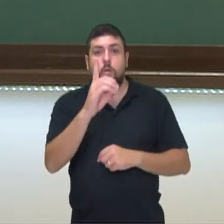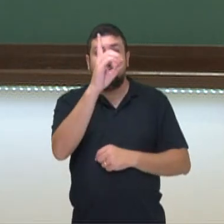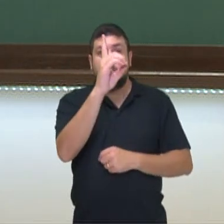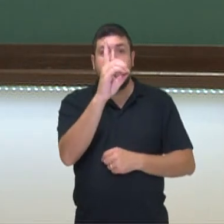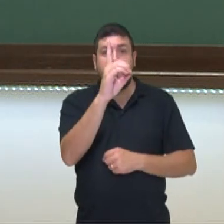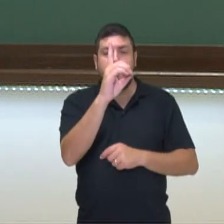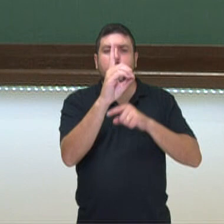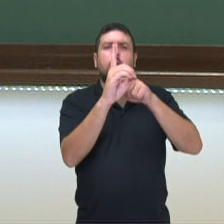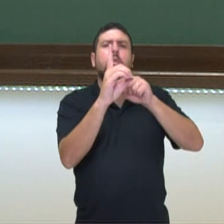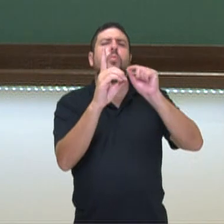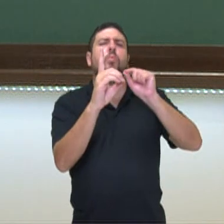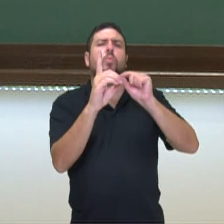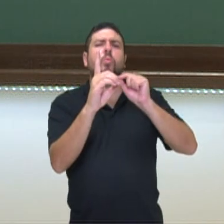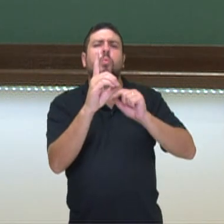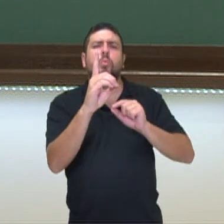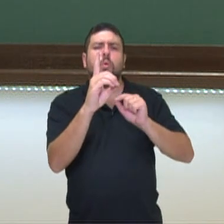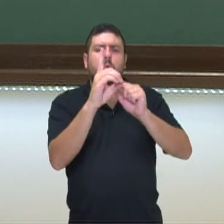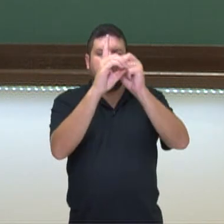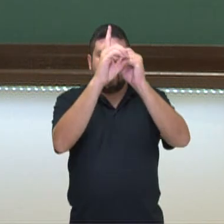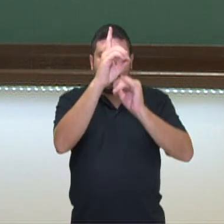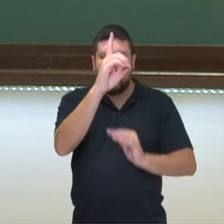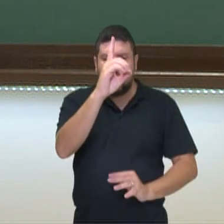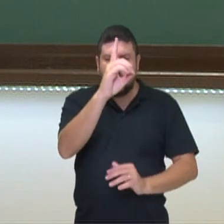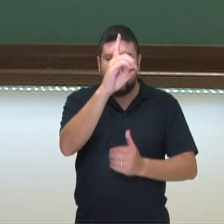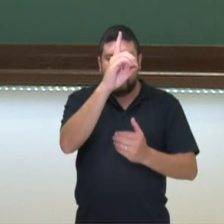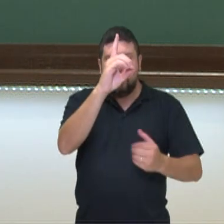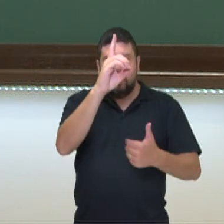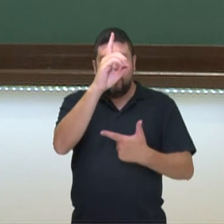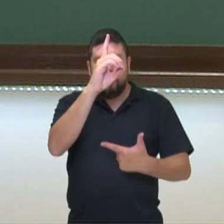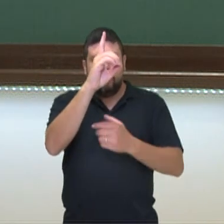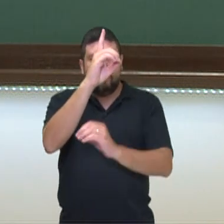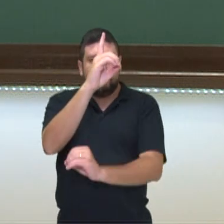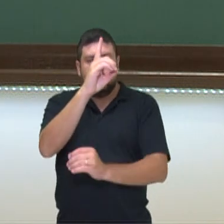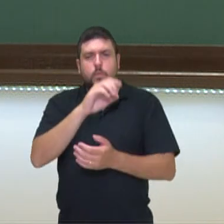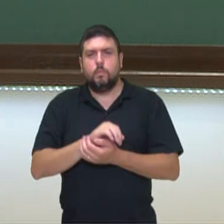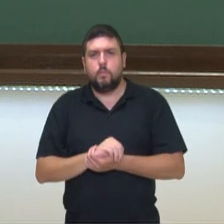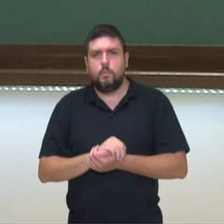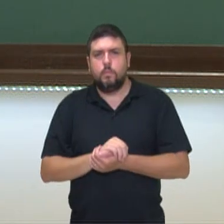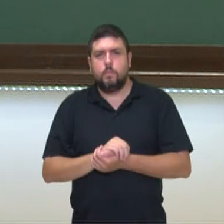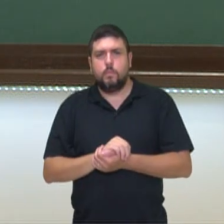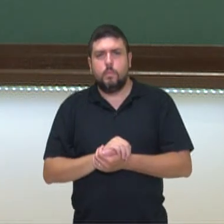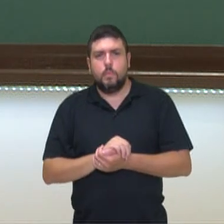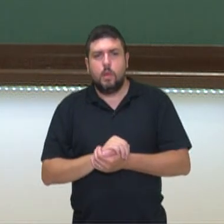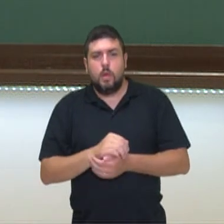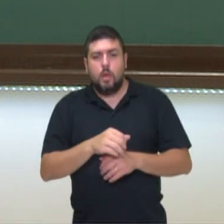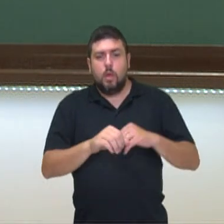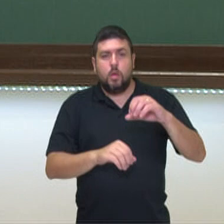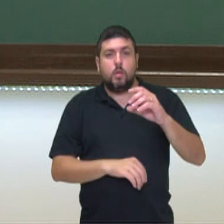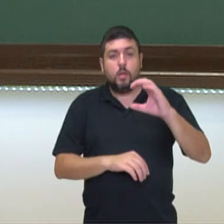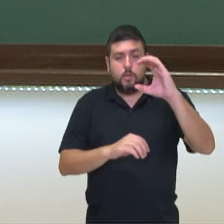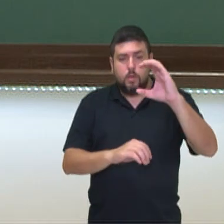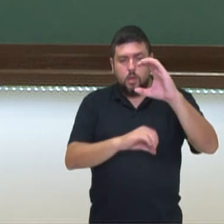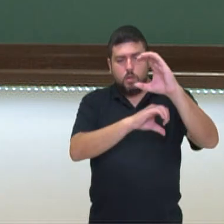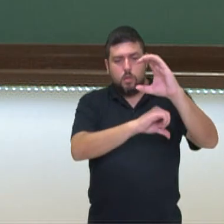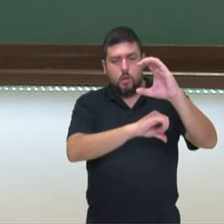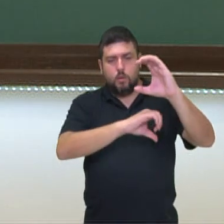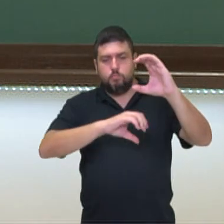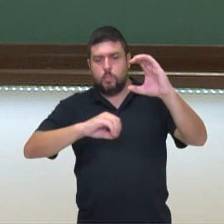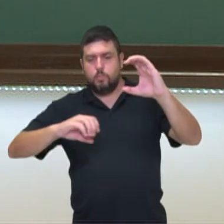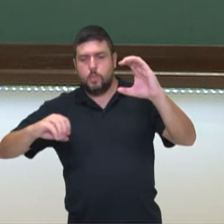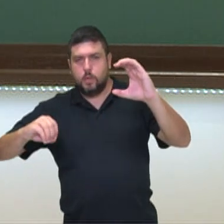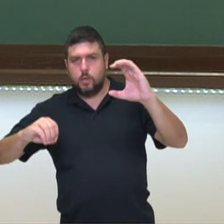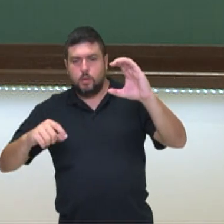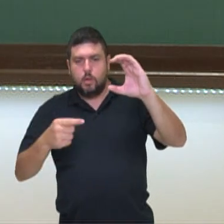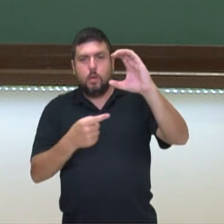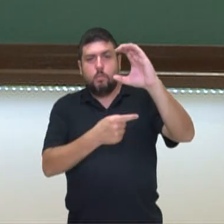dezenas equivale a 20. 900 menos 100, a mesma coisa. Olha lá, se eu tenho